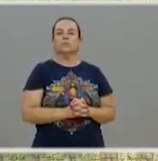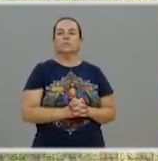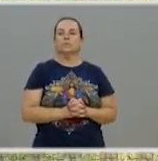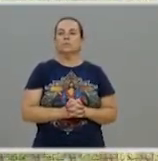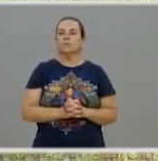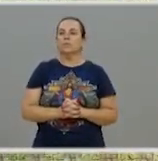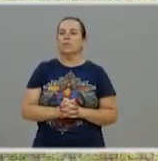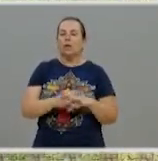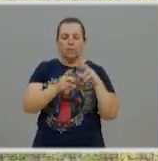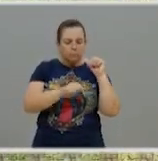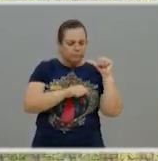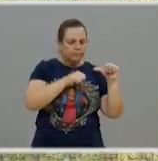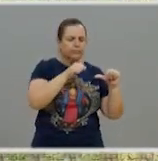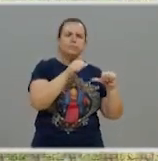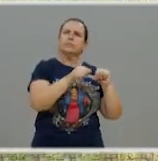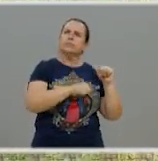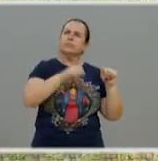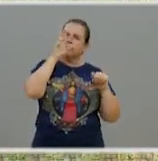Transfigurai-nos,